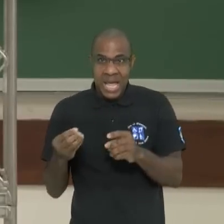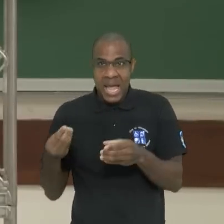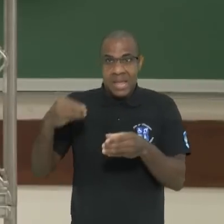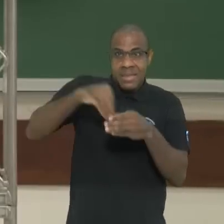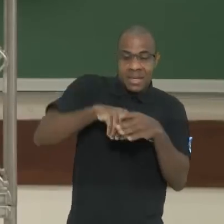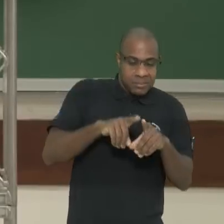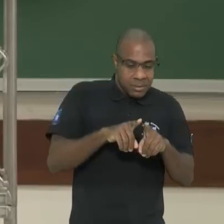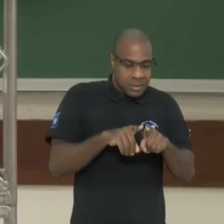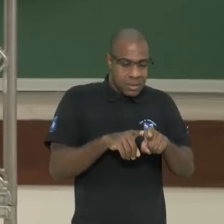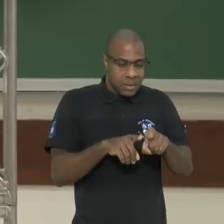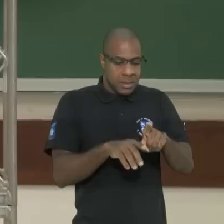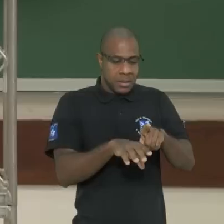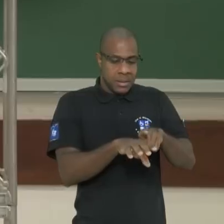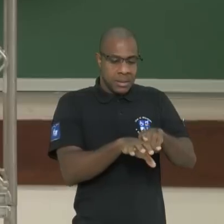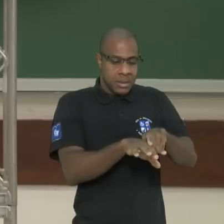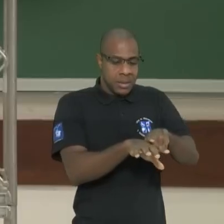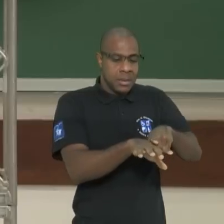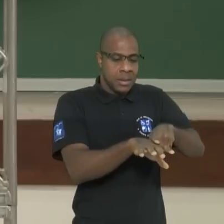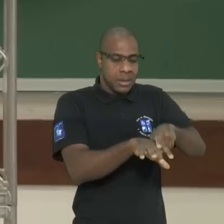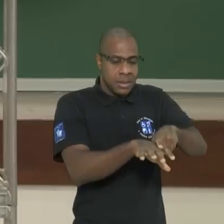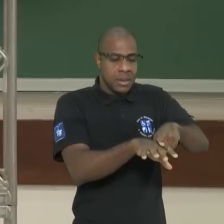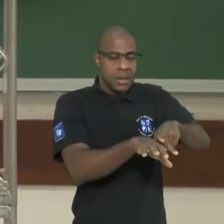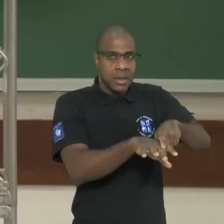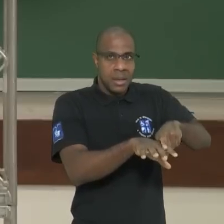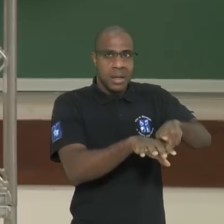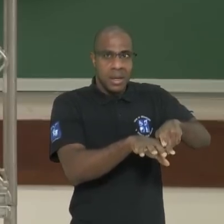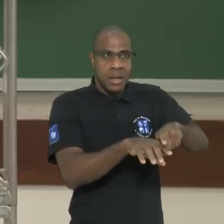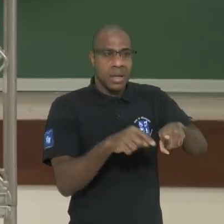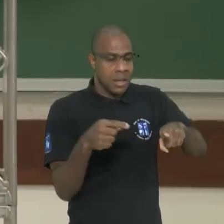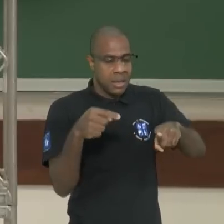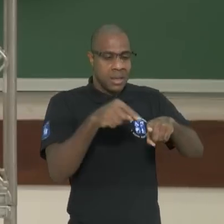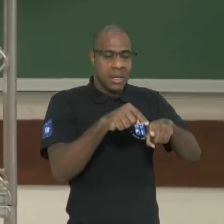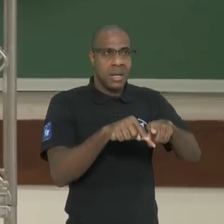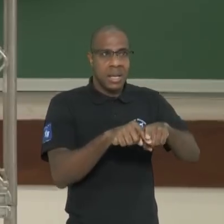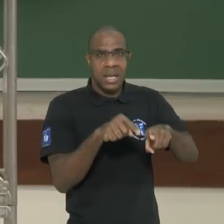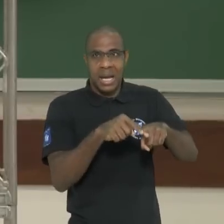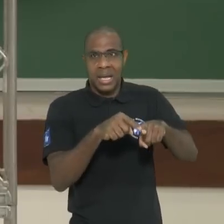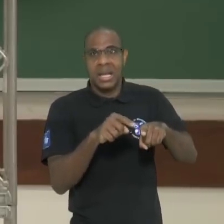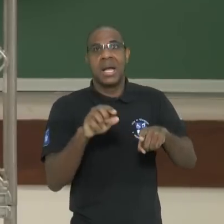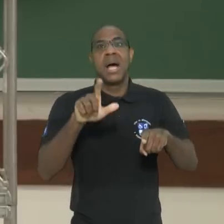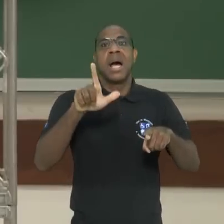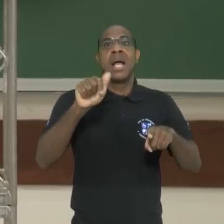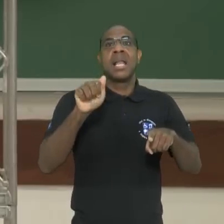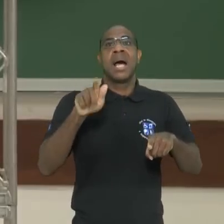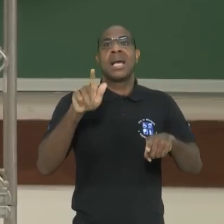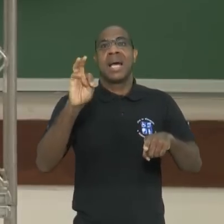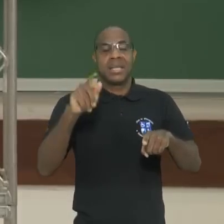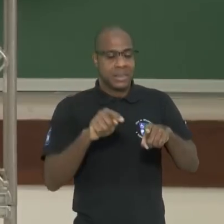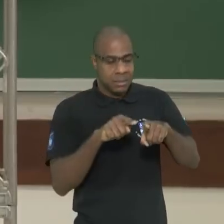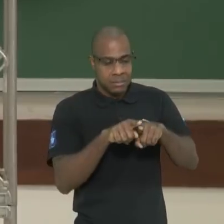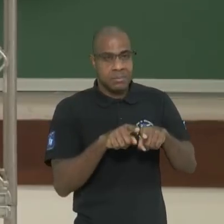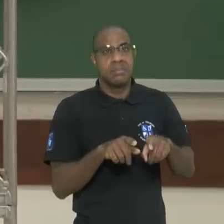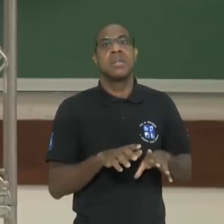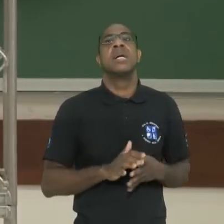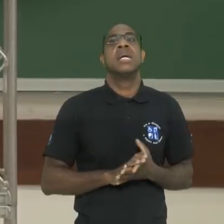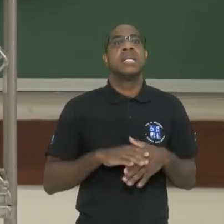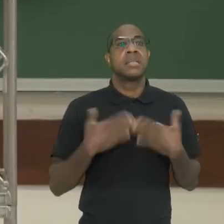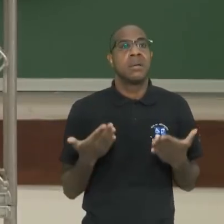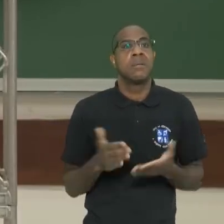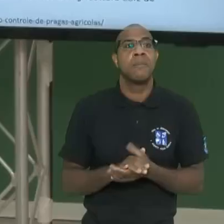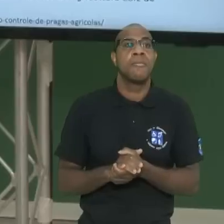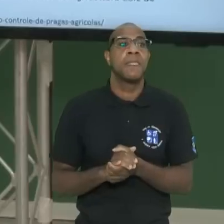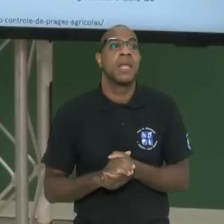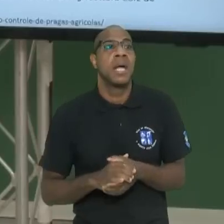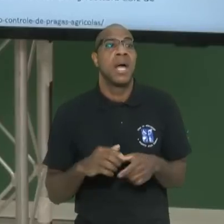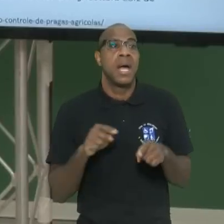ela se prolifera, ela se espalha em culturas agrícolas, principalmente de milho, e ela come tudo e acaba com aquela plantação.